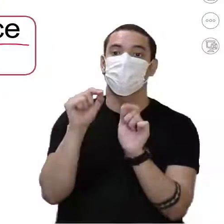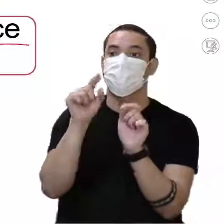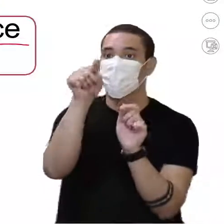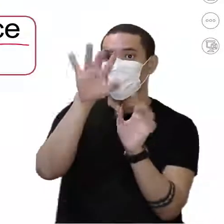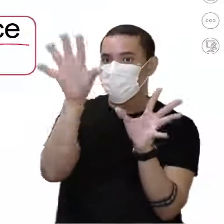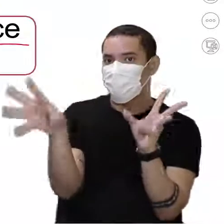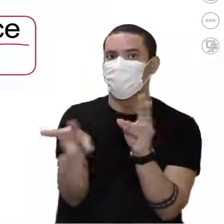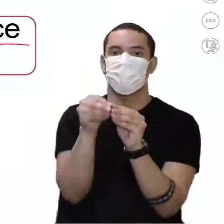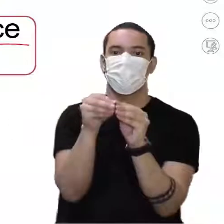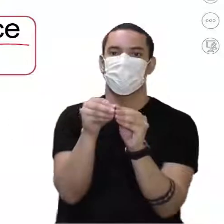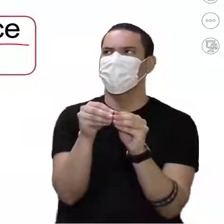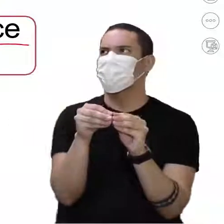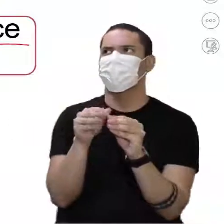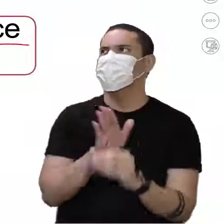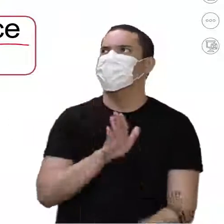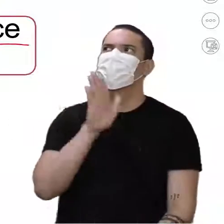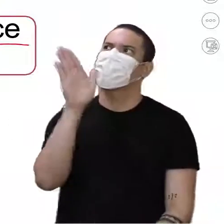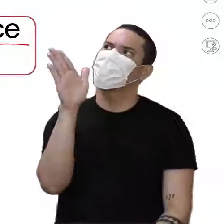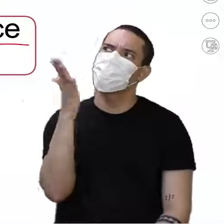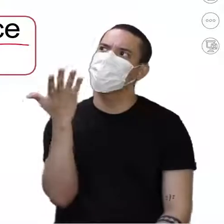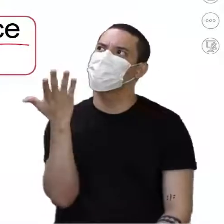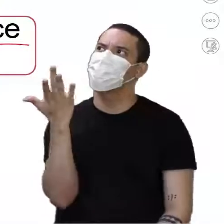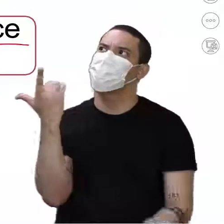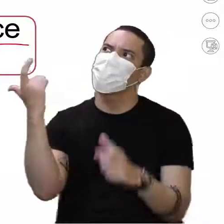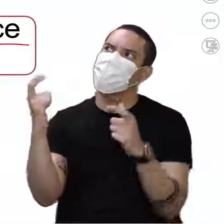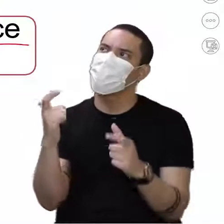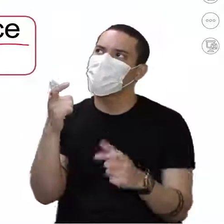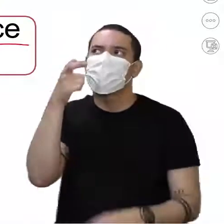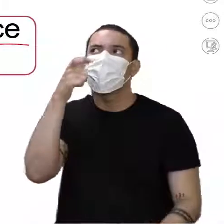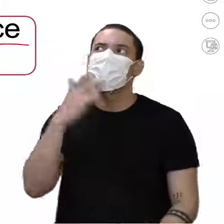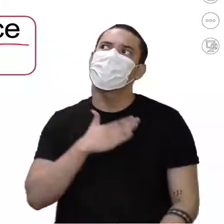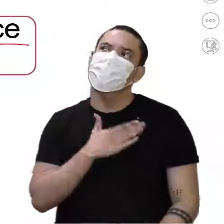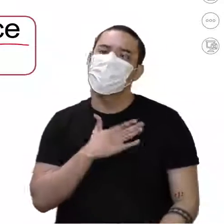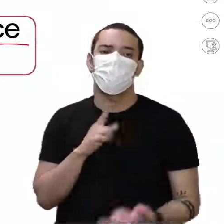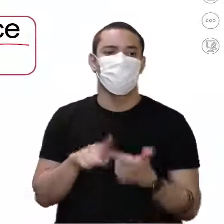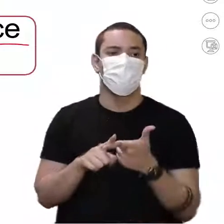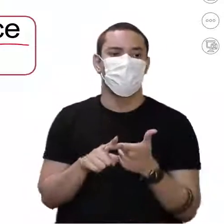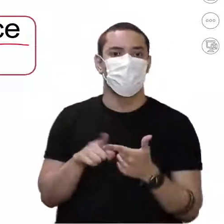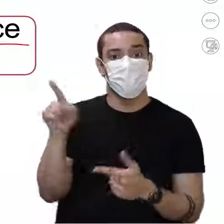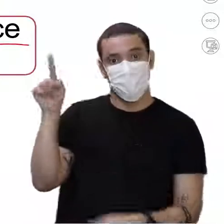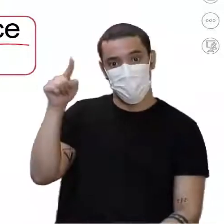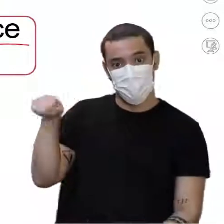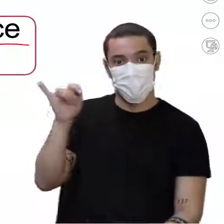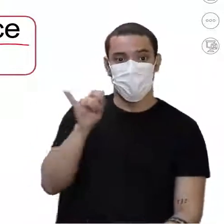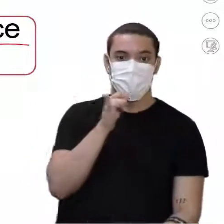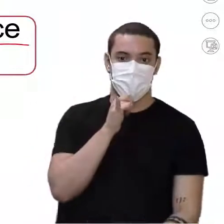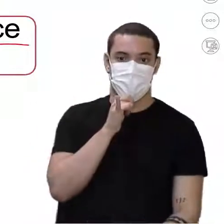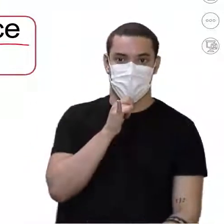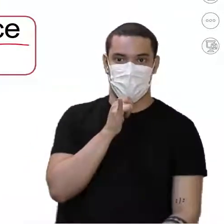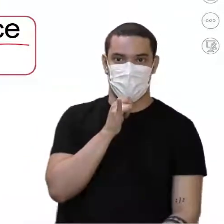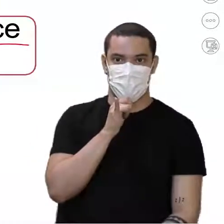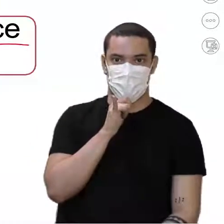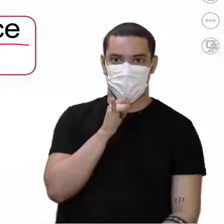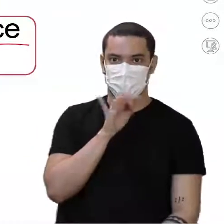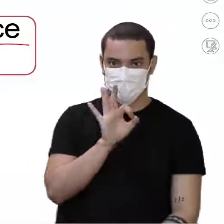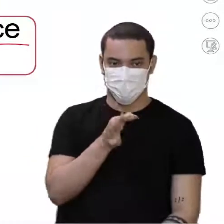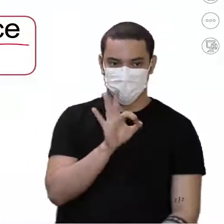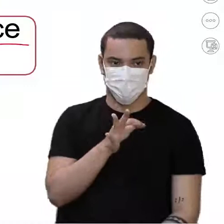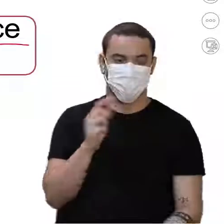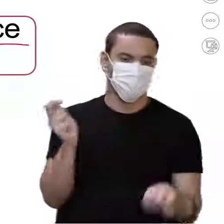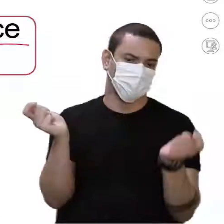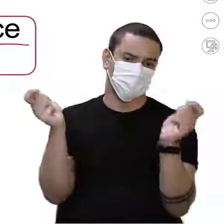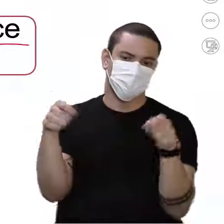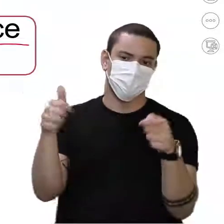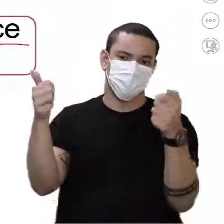já possa ter ido e foram interessantes. Aqui nós temos esses exemplos. Bem, eu